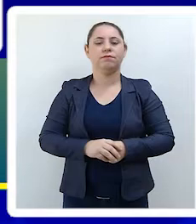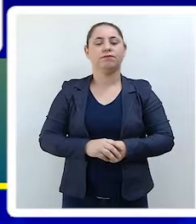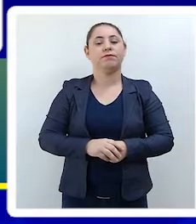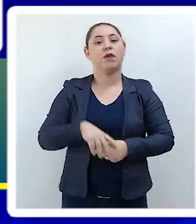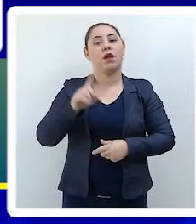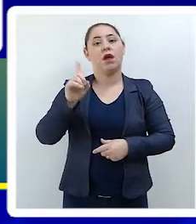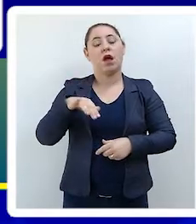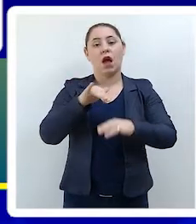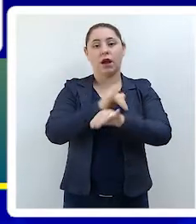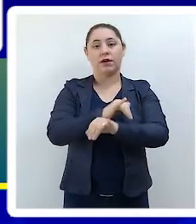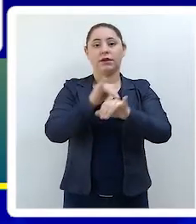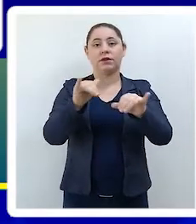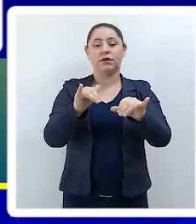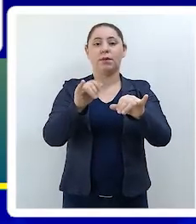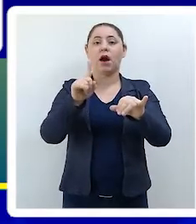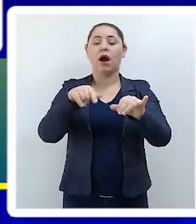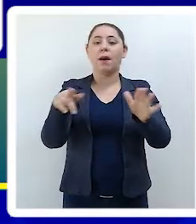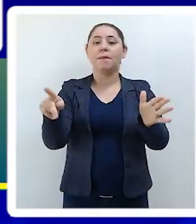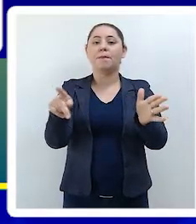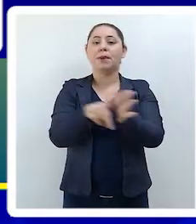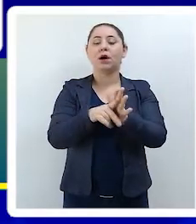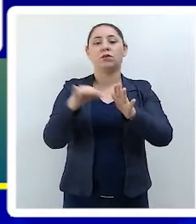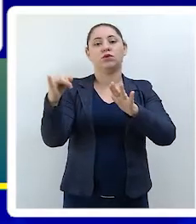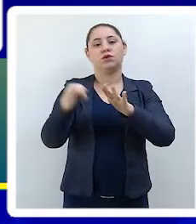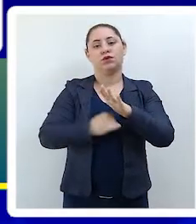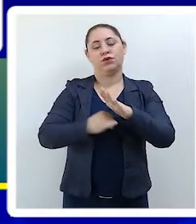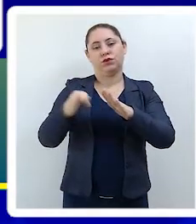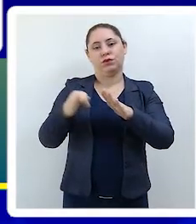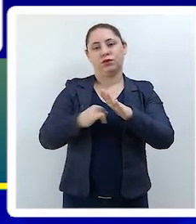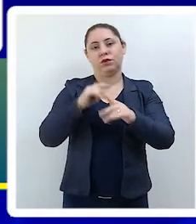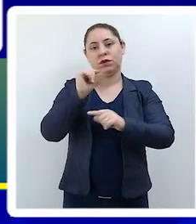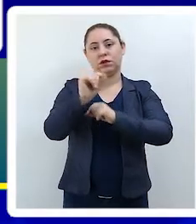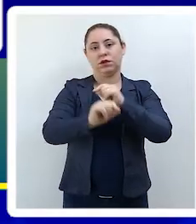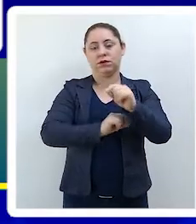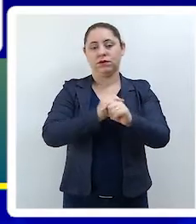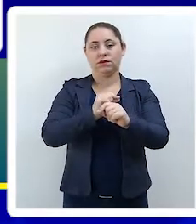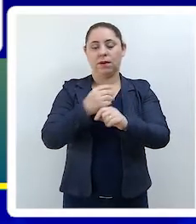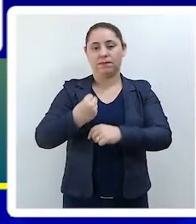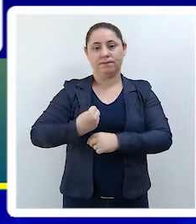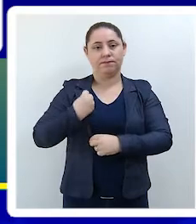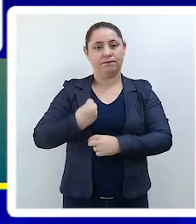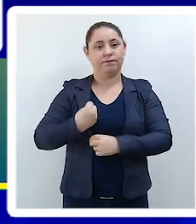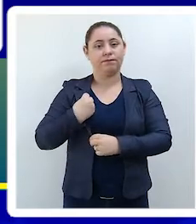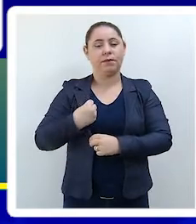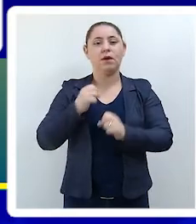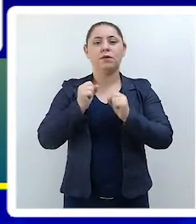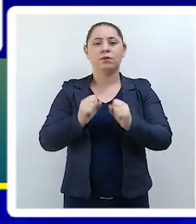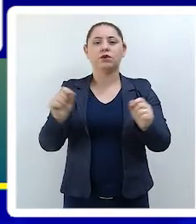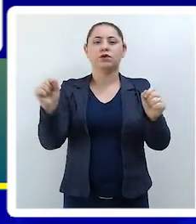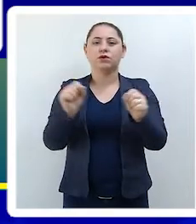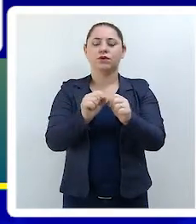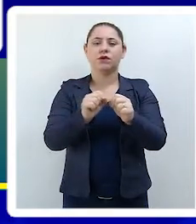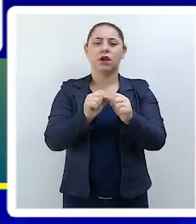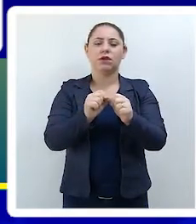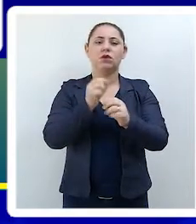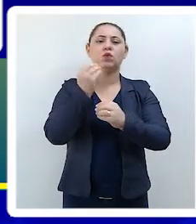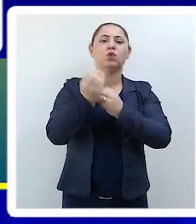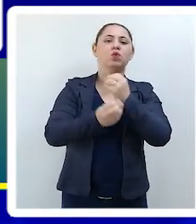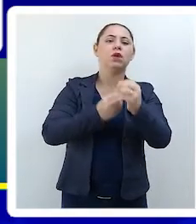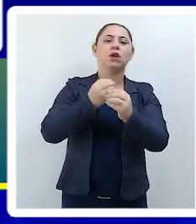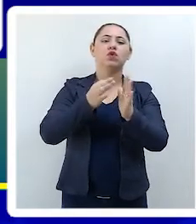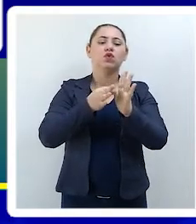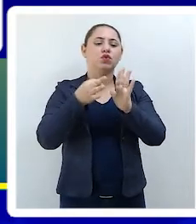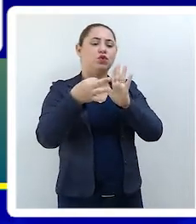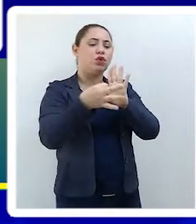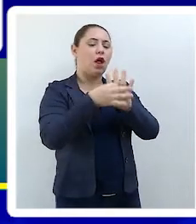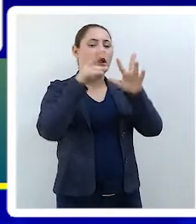Bom, essa campanha, ela é uma campanha institucional, então a participação, ela pode ser feita através de